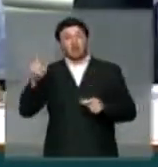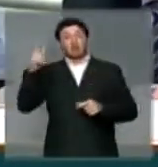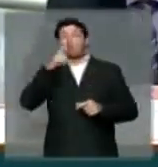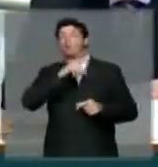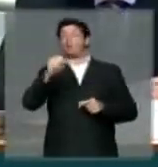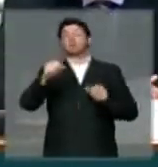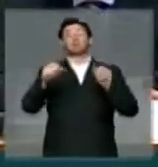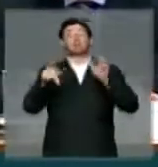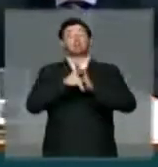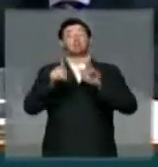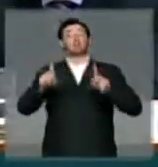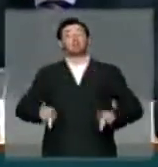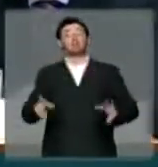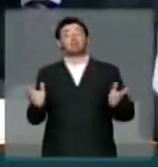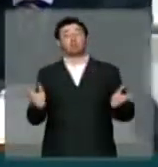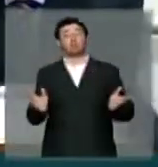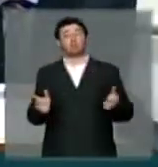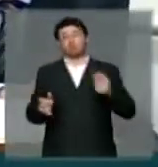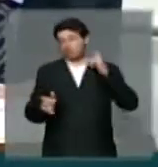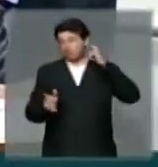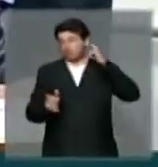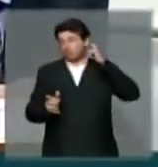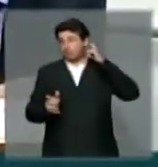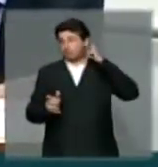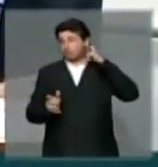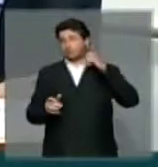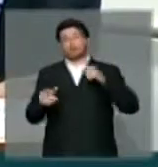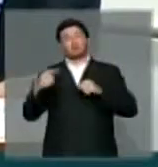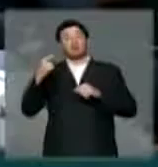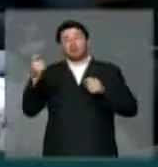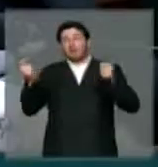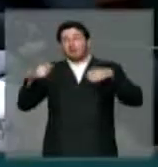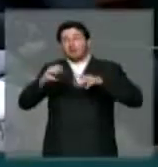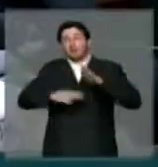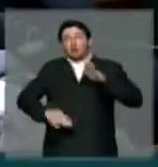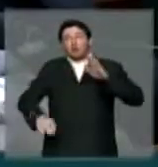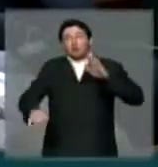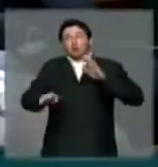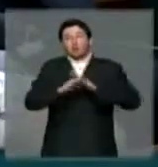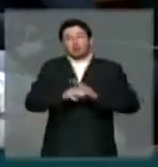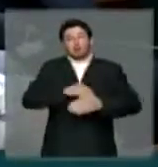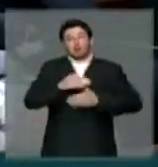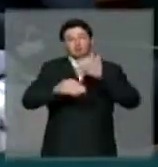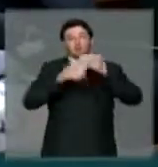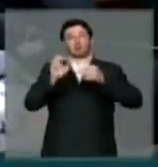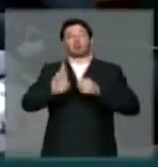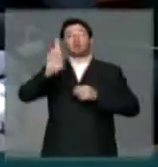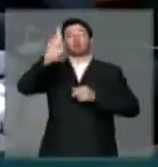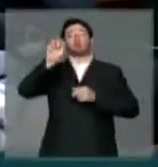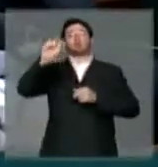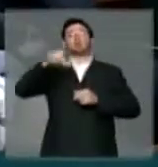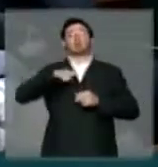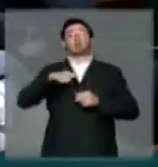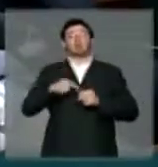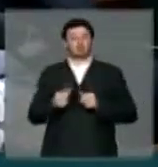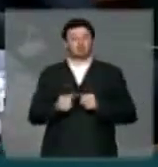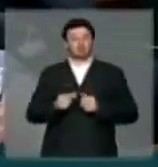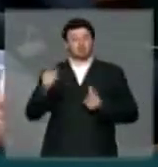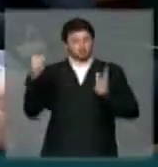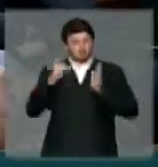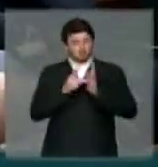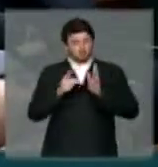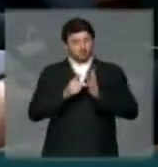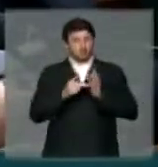conquista popular, né, e que não tem toda a potencialidade desenvolvida do que ela representa, de ser de